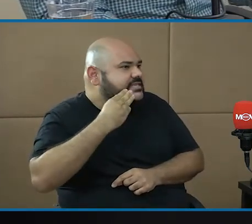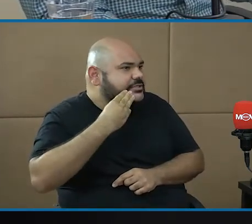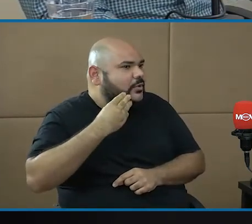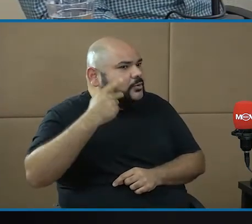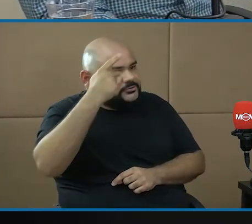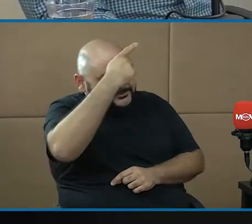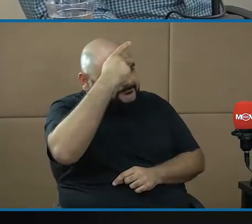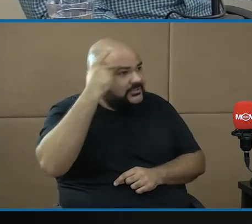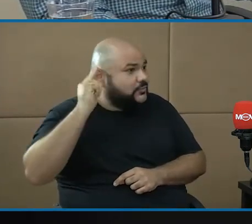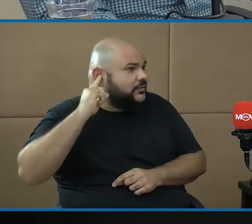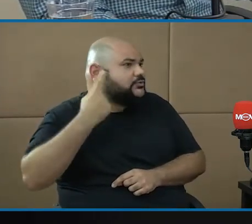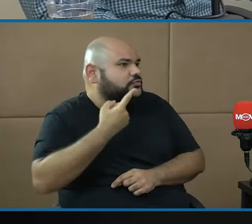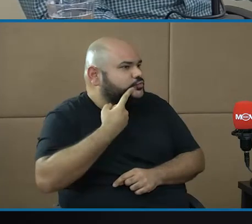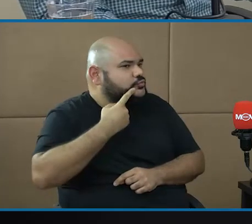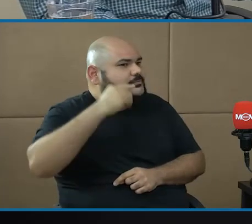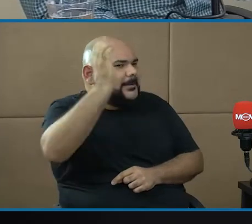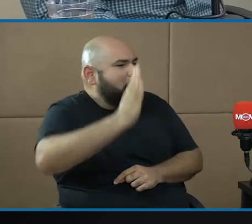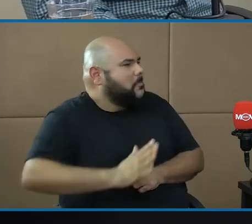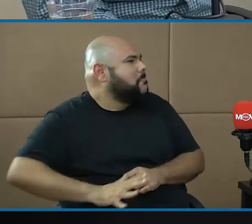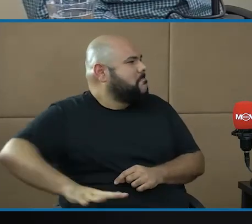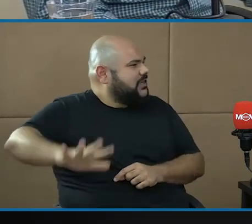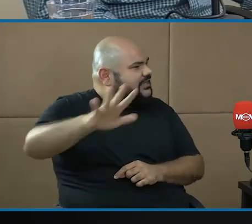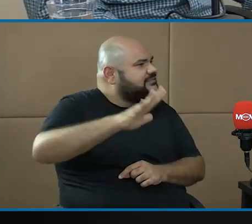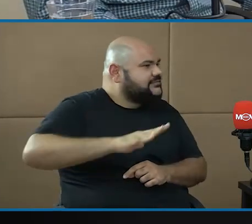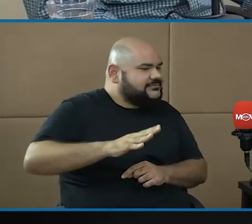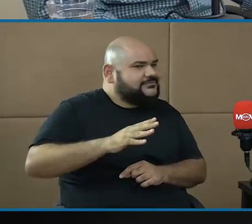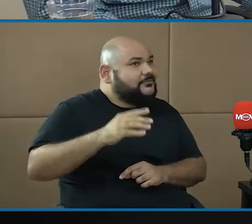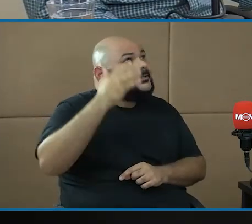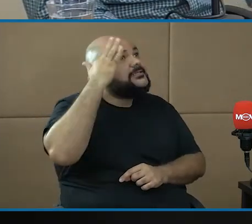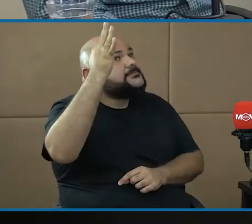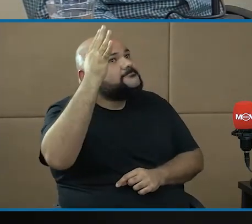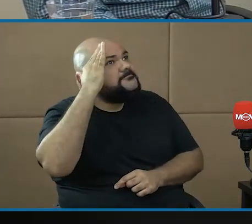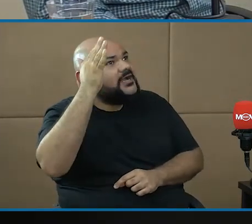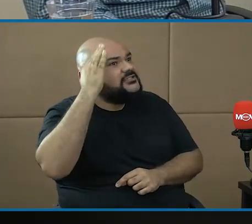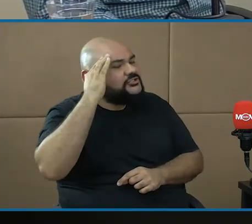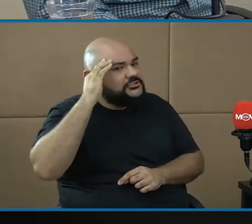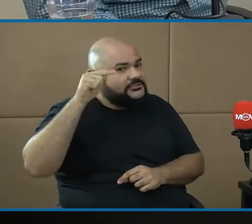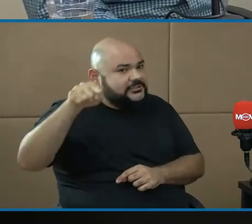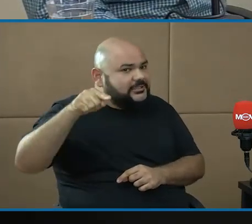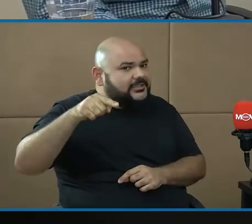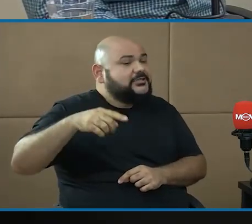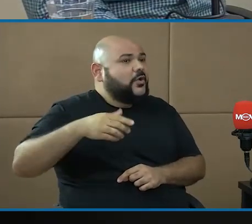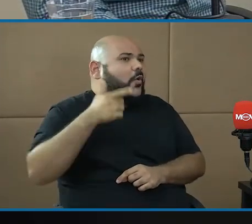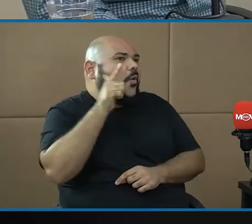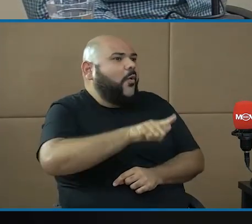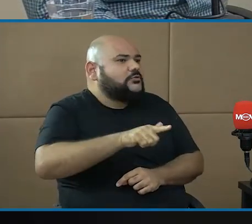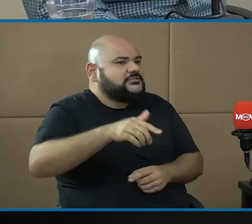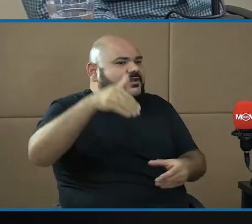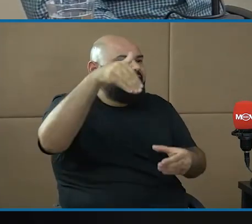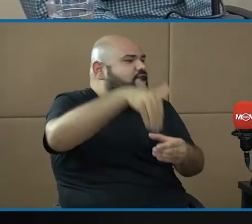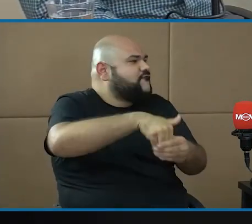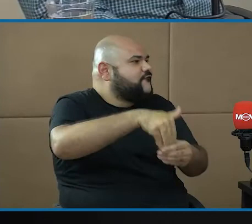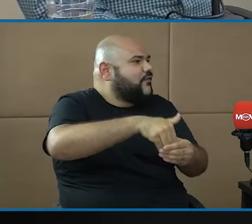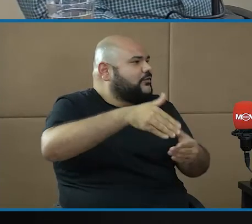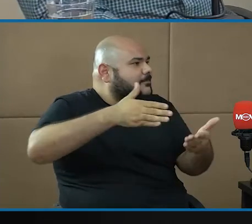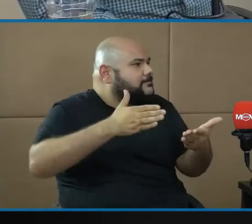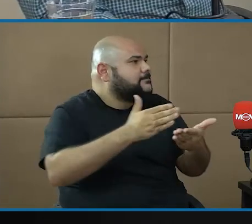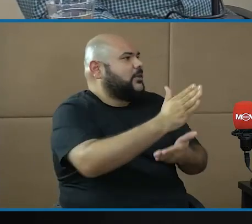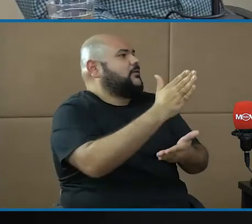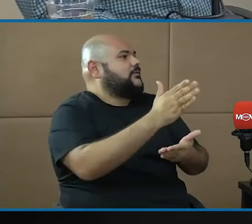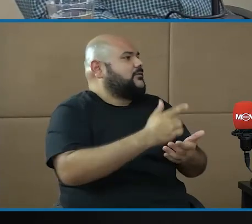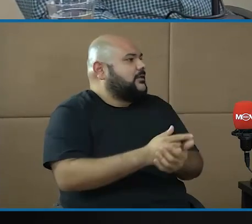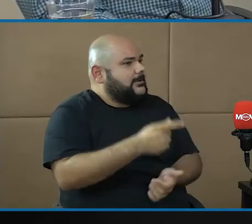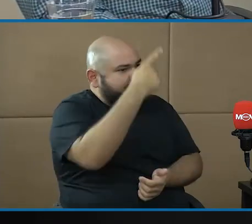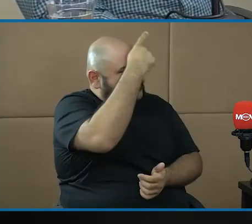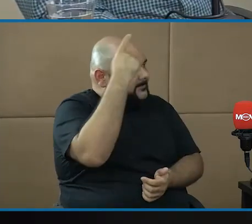mais. É uma gama que dá para ganhar uma eleição presidencial. A diferença dá para eleger um vereador, um governador. Então, quer